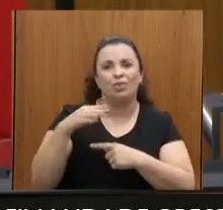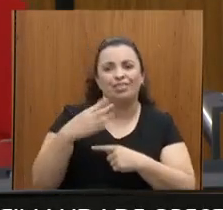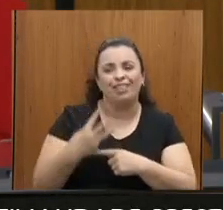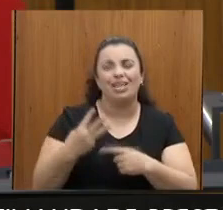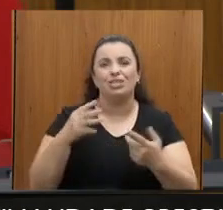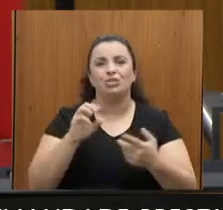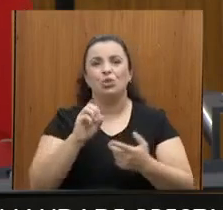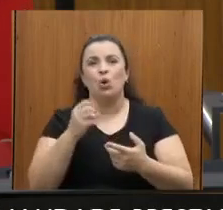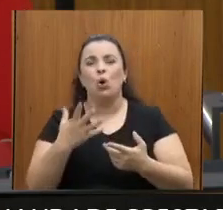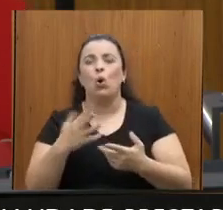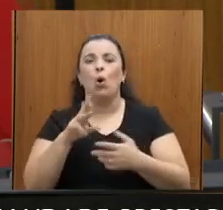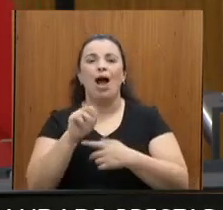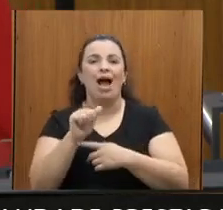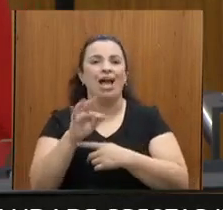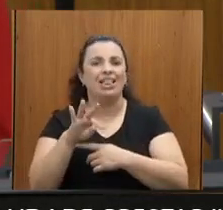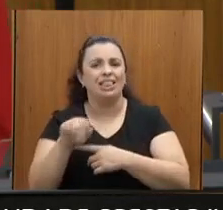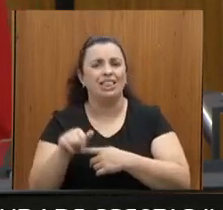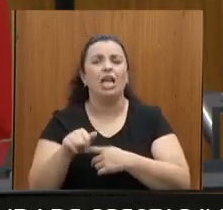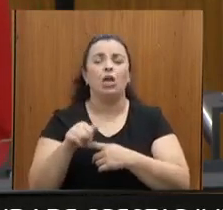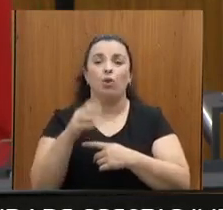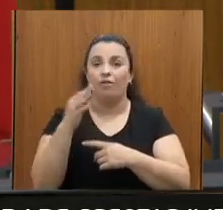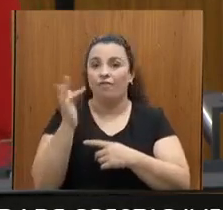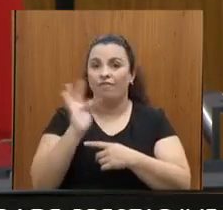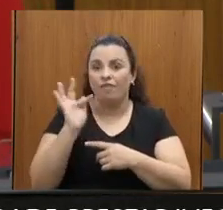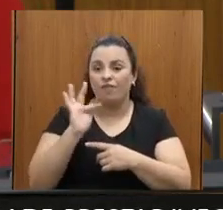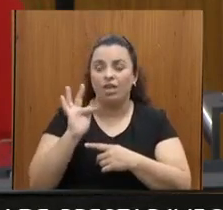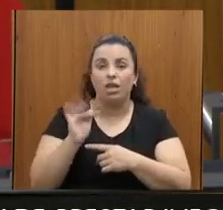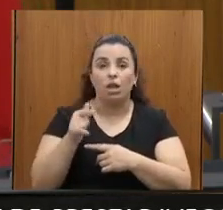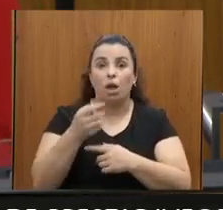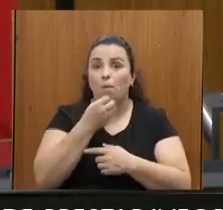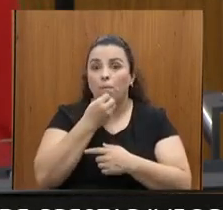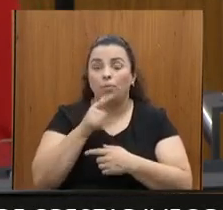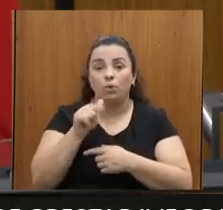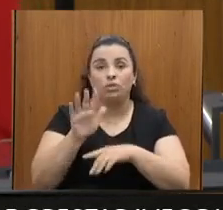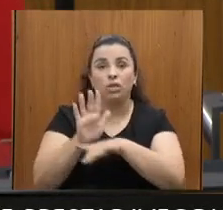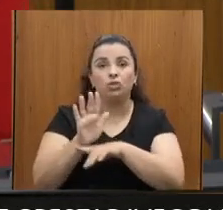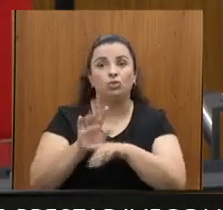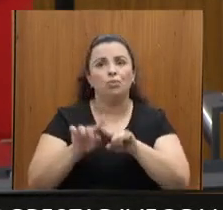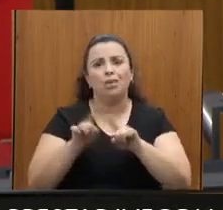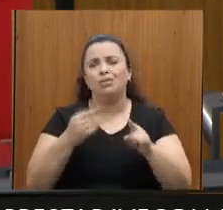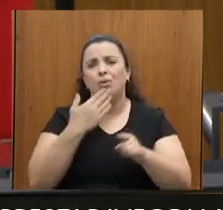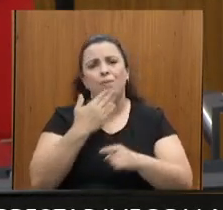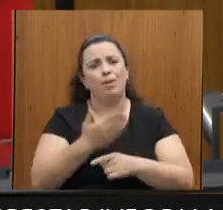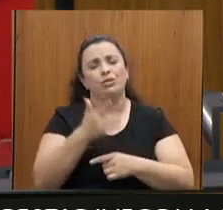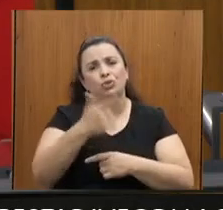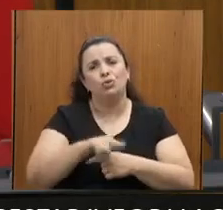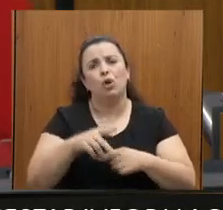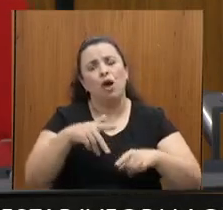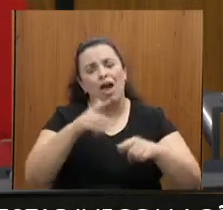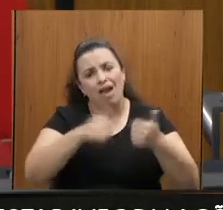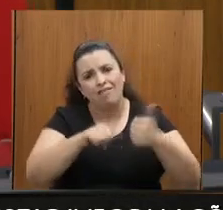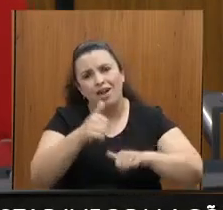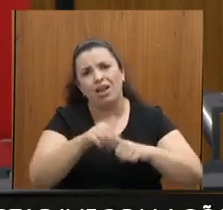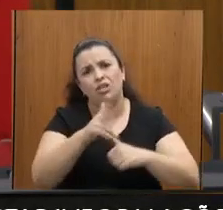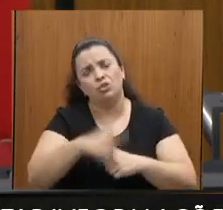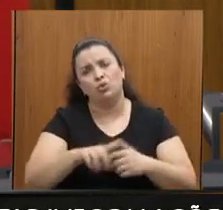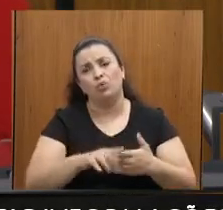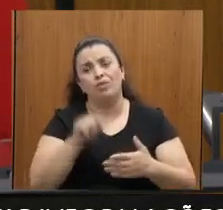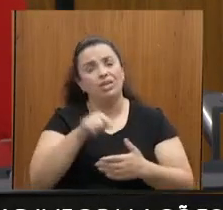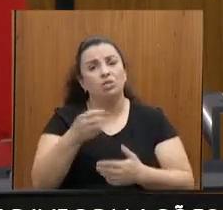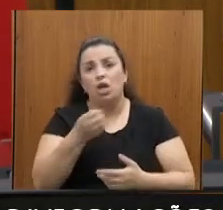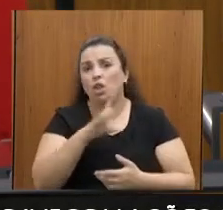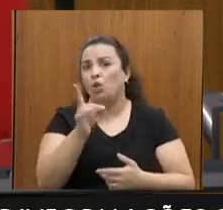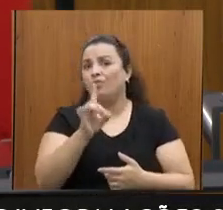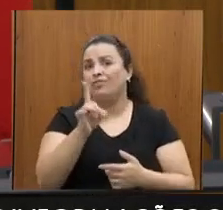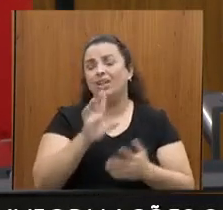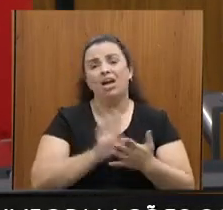mais um apelo também para que haja uma mudança no comportamento do governo. Nada do que estou dizendo aqui é novo, absolutamente sem o